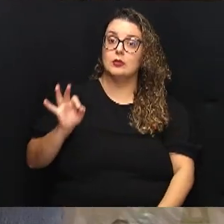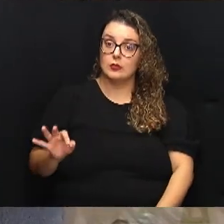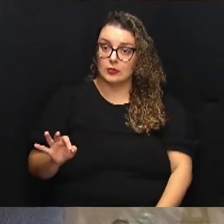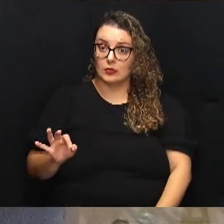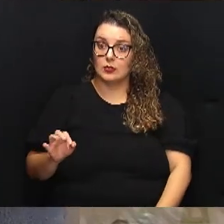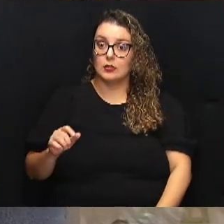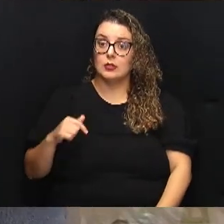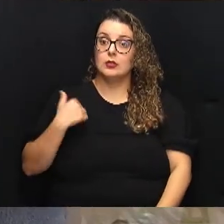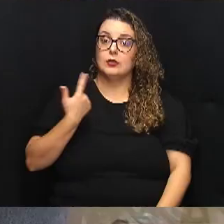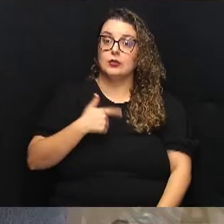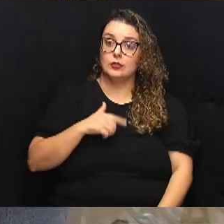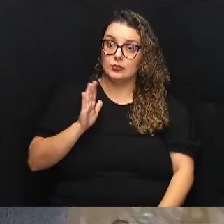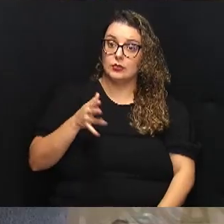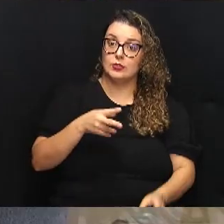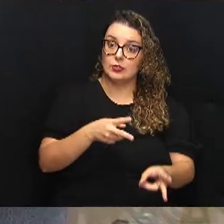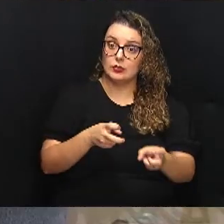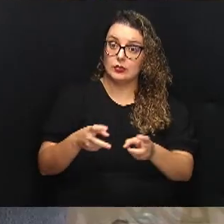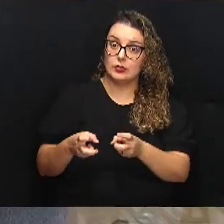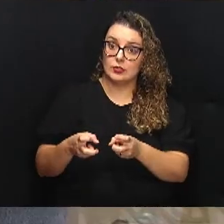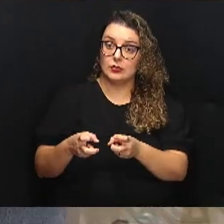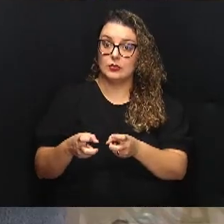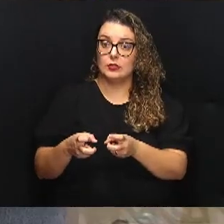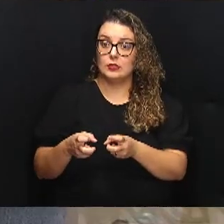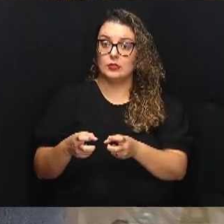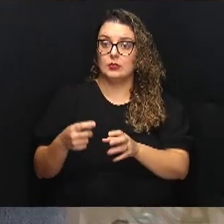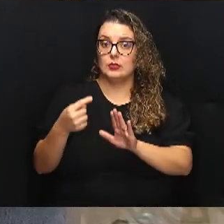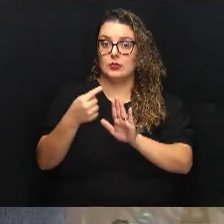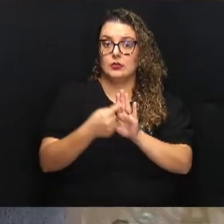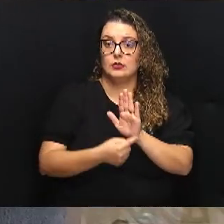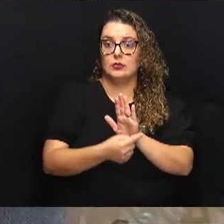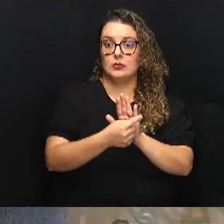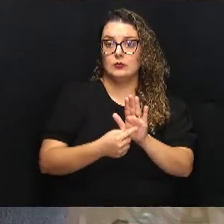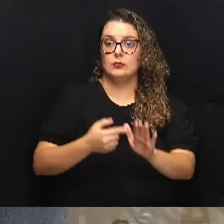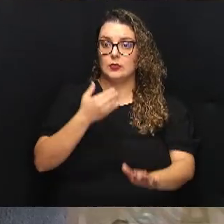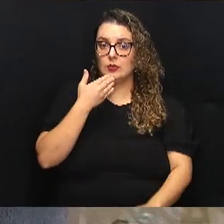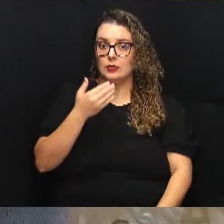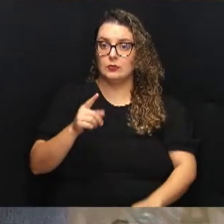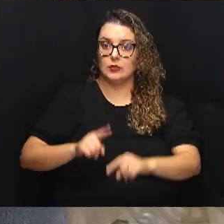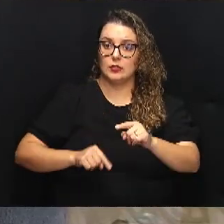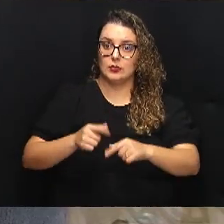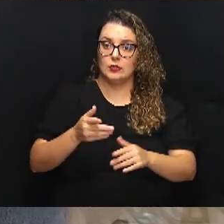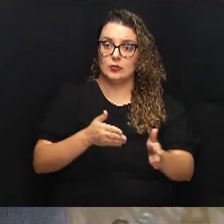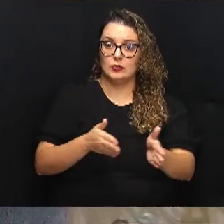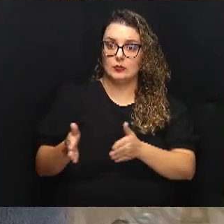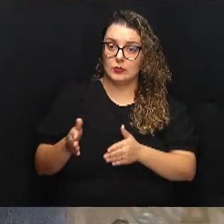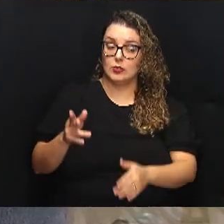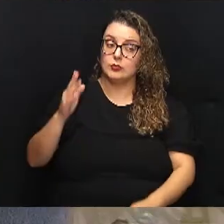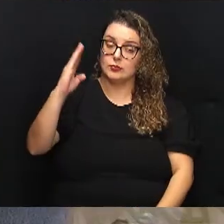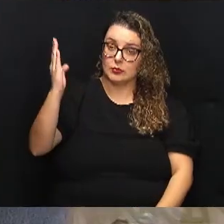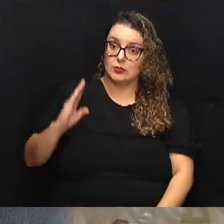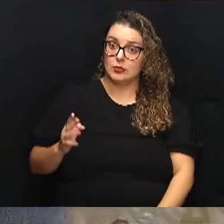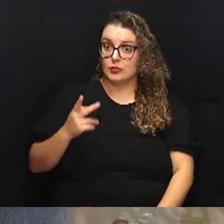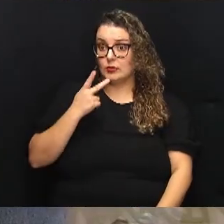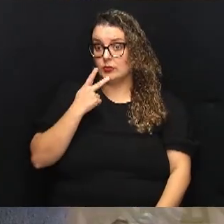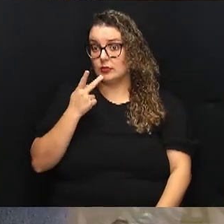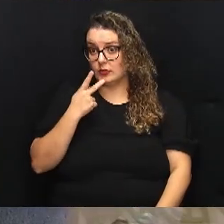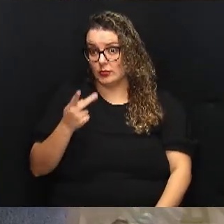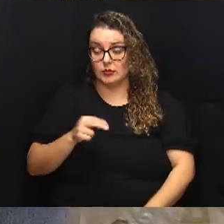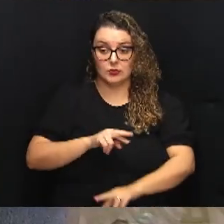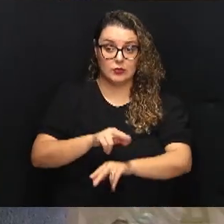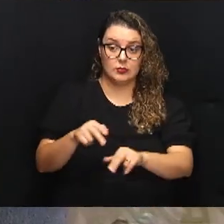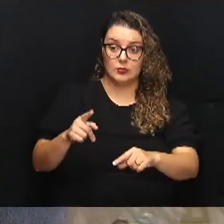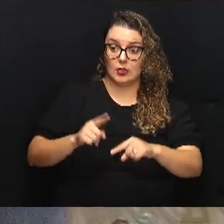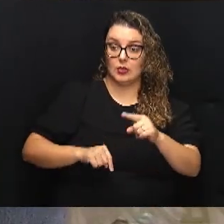está enxergando isso, deles cancelarem pedidos de produtos brasileiros. Então a gente vai aqui falar de uma série de